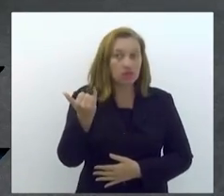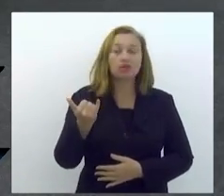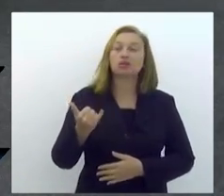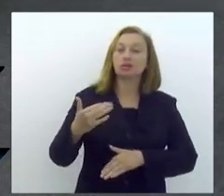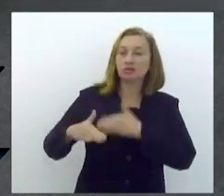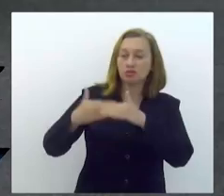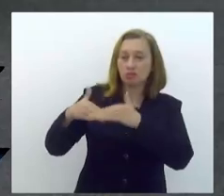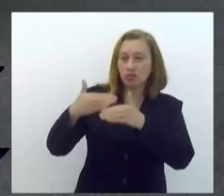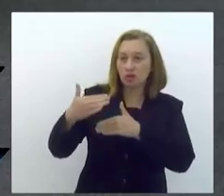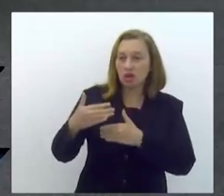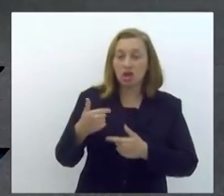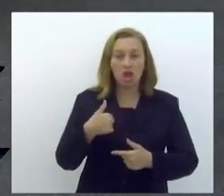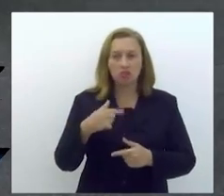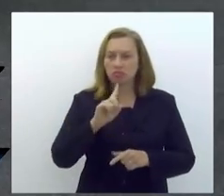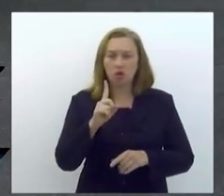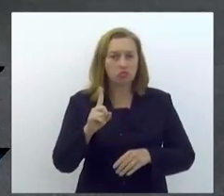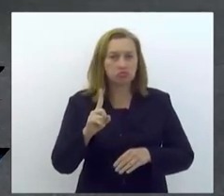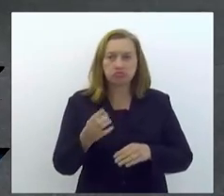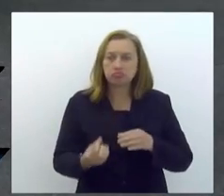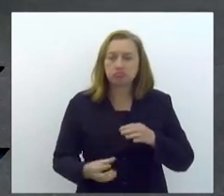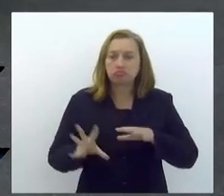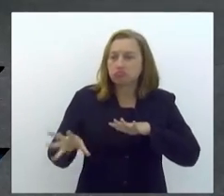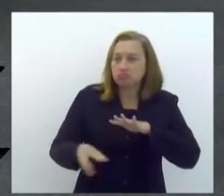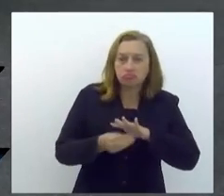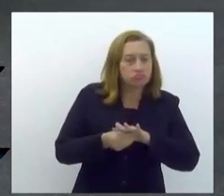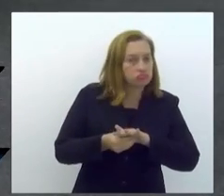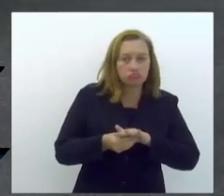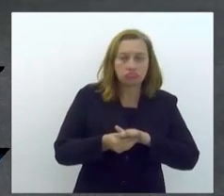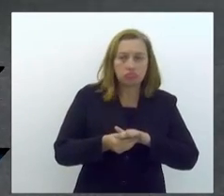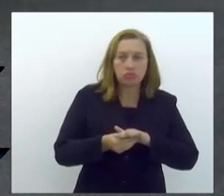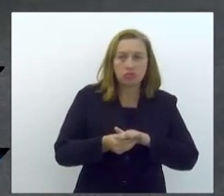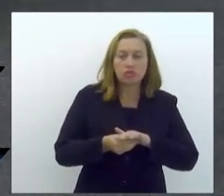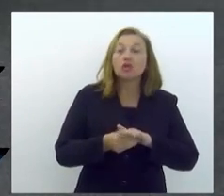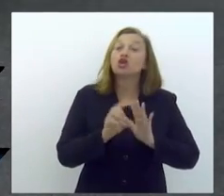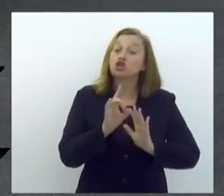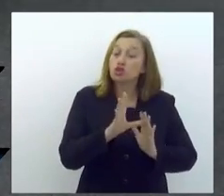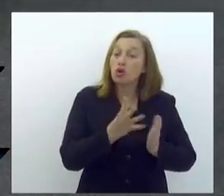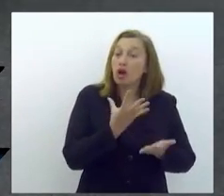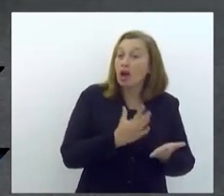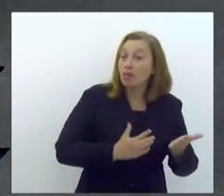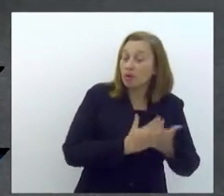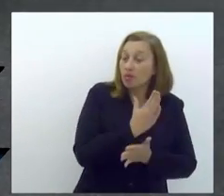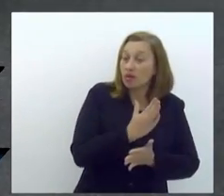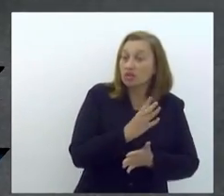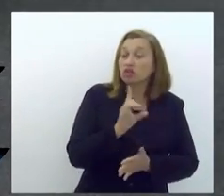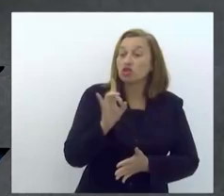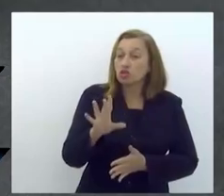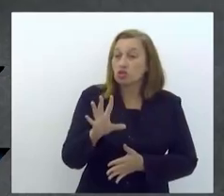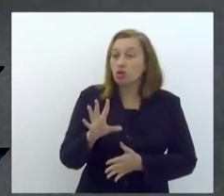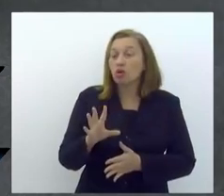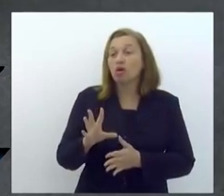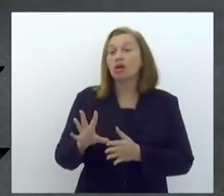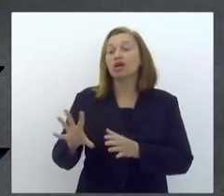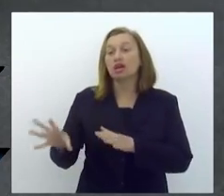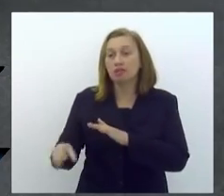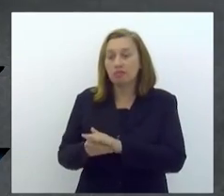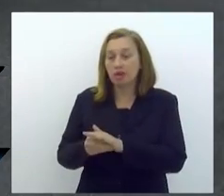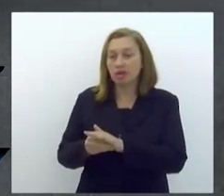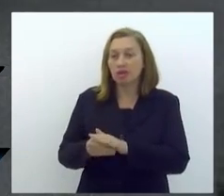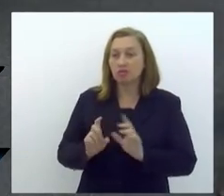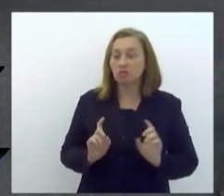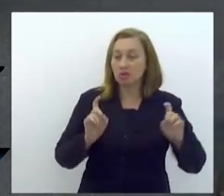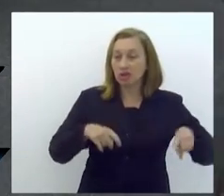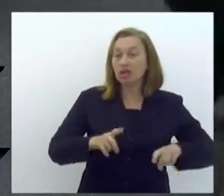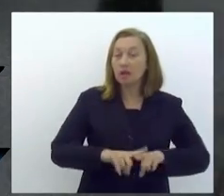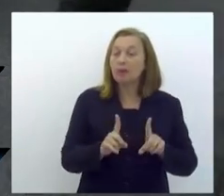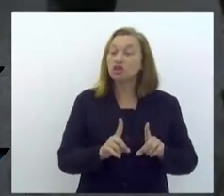prosperar eu não fiz emendas pela comissão parecer será apenas favorável fiz emendas enquanto o mandato mas todas elas no